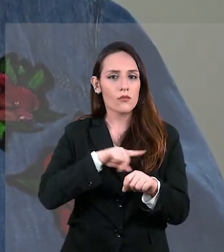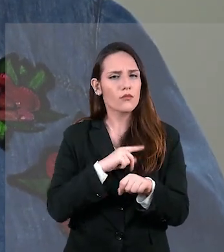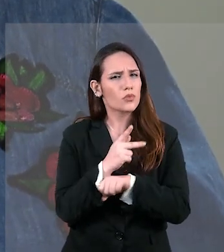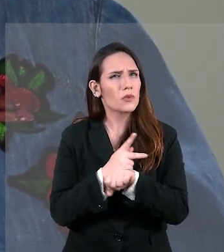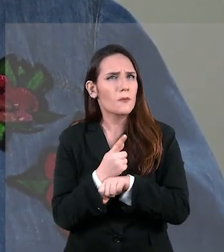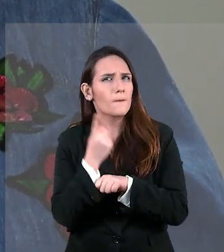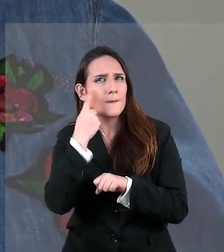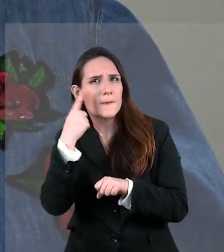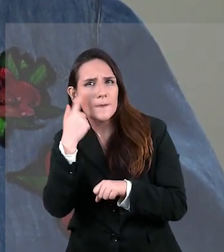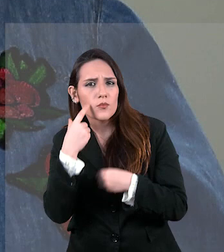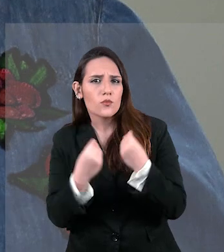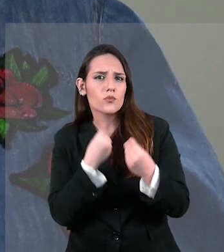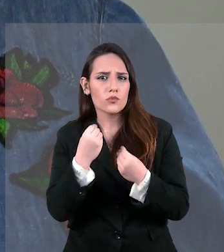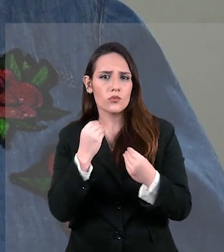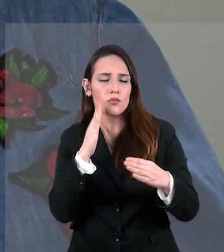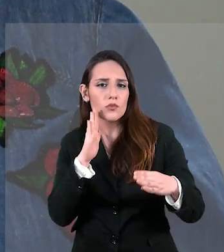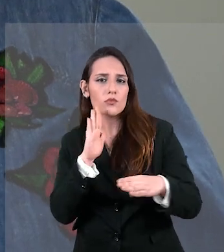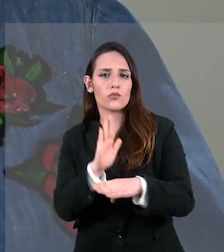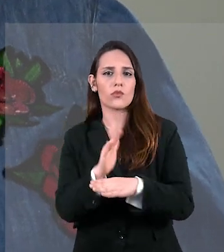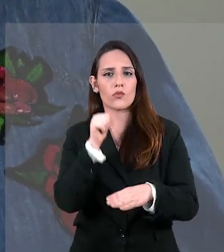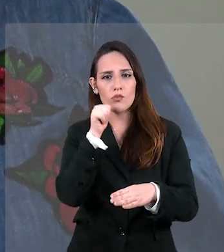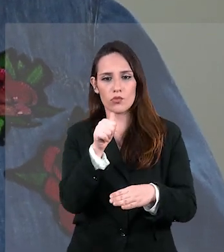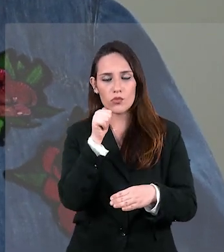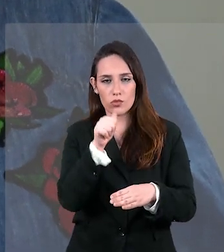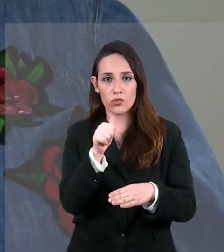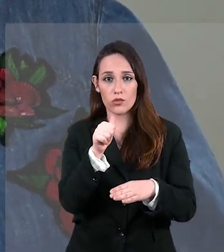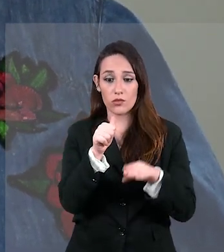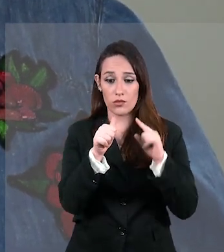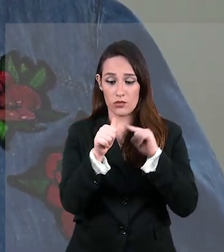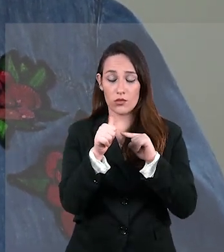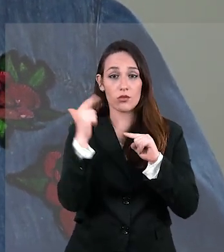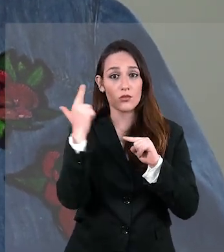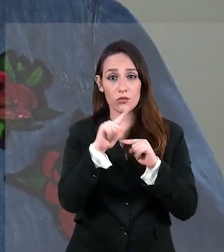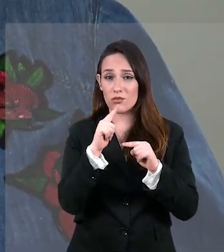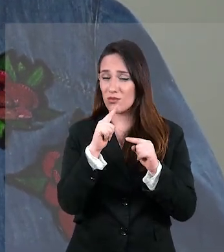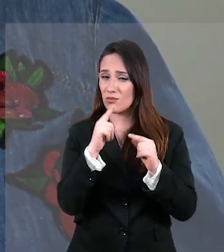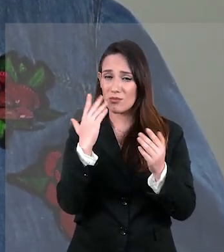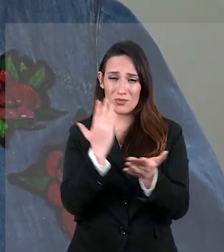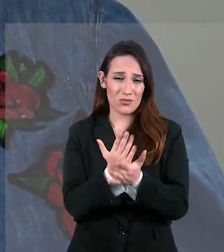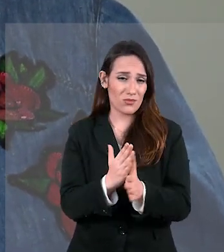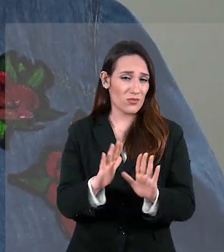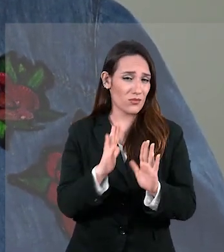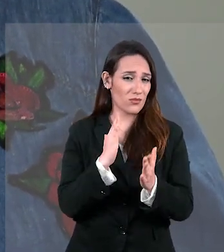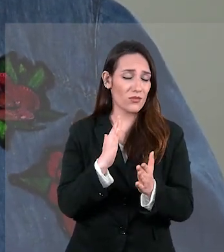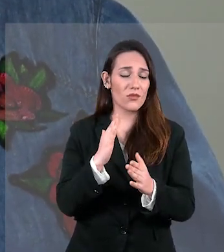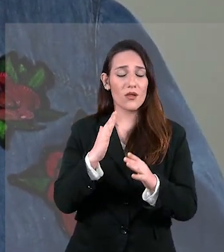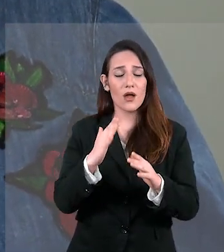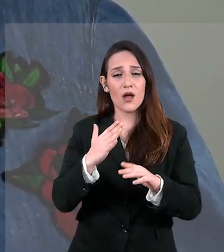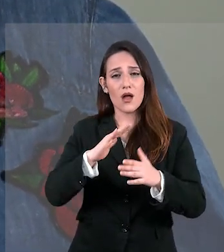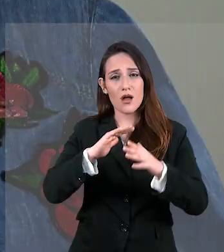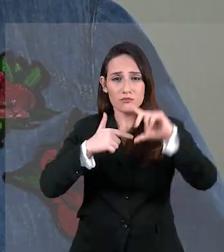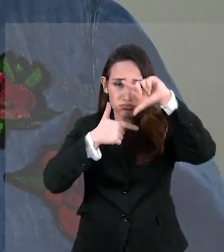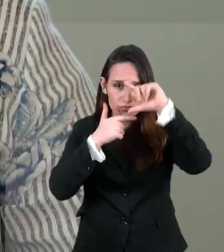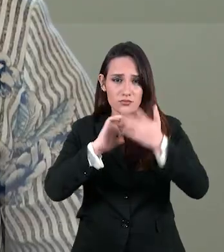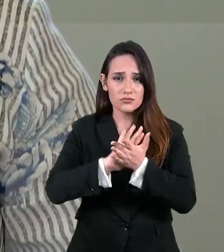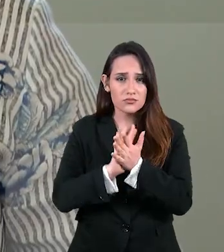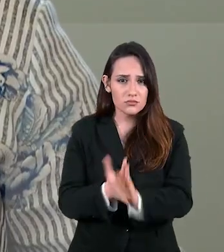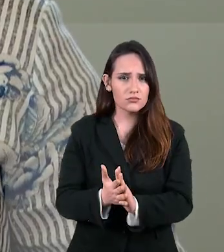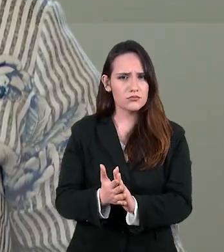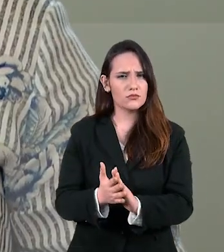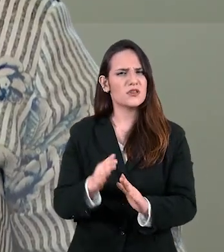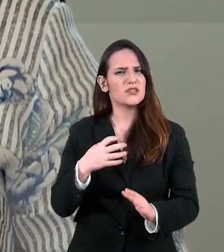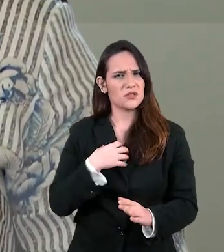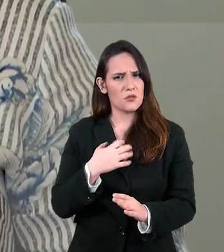nós buscamos atender essa mulher desprovido de toda e qualquer preconceito. Então ela sai